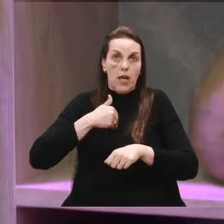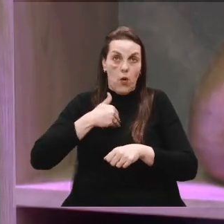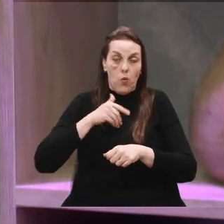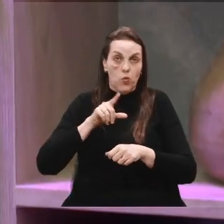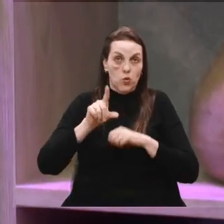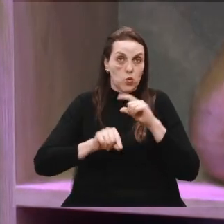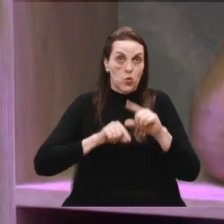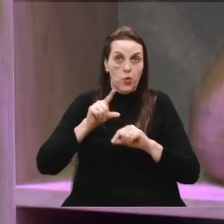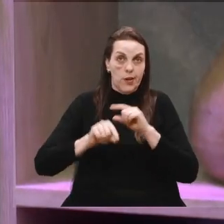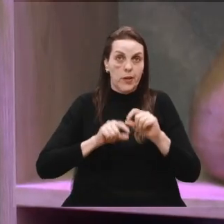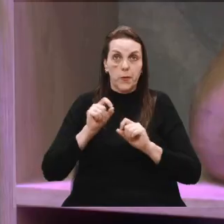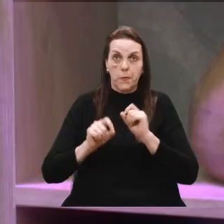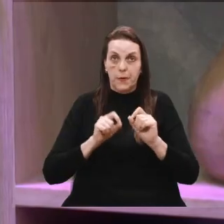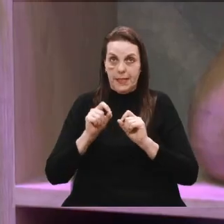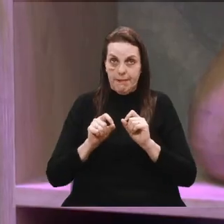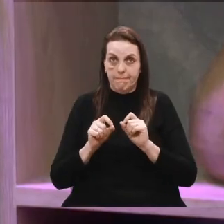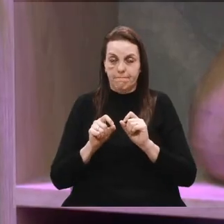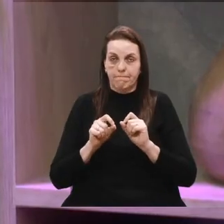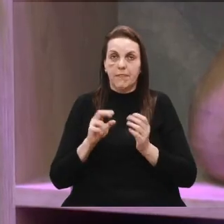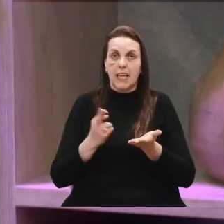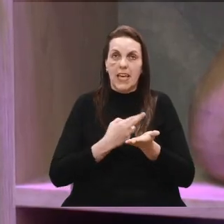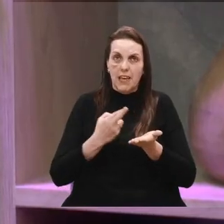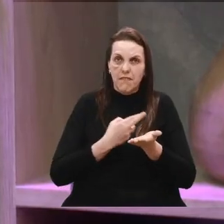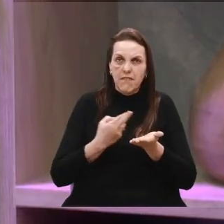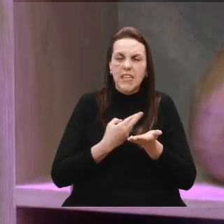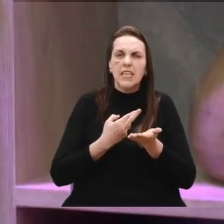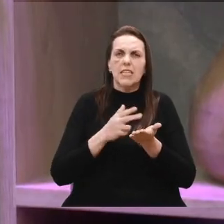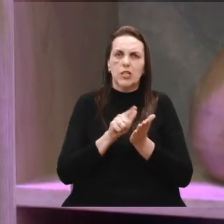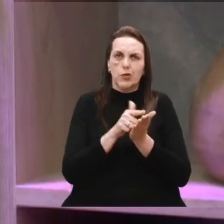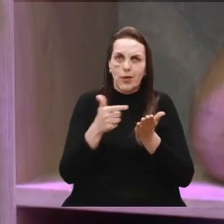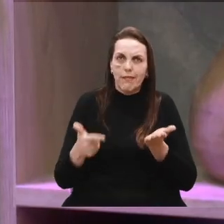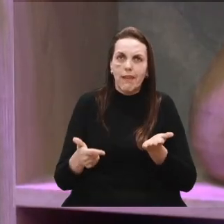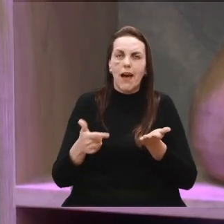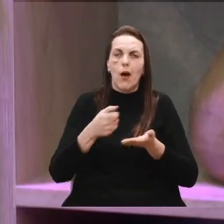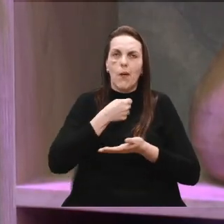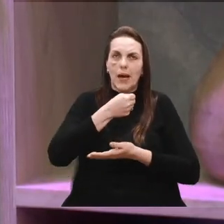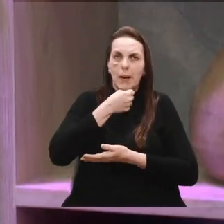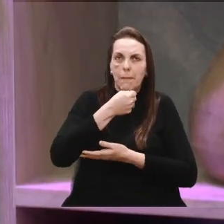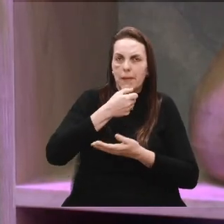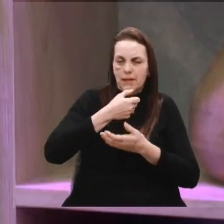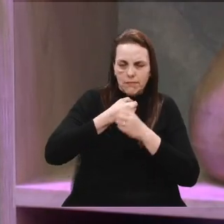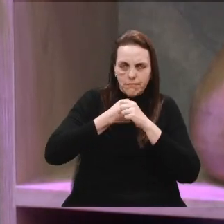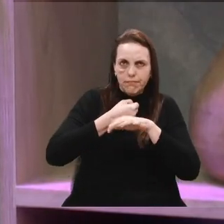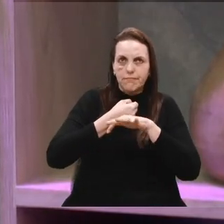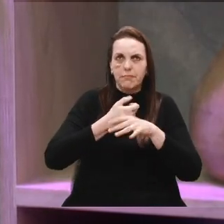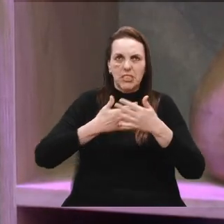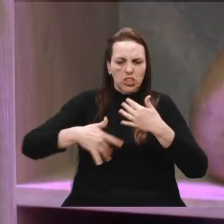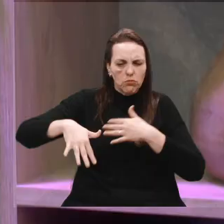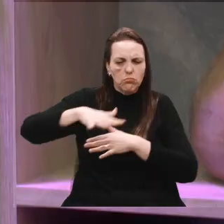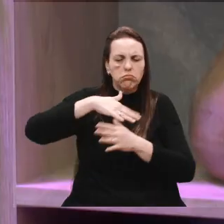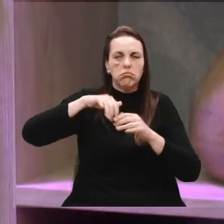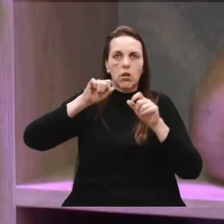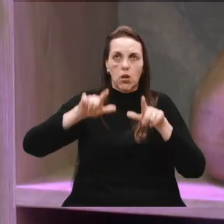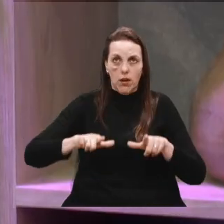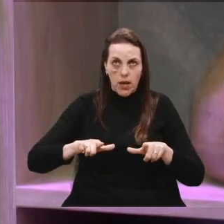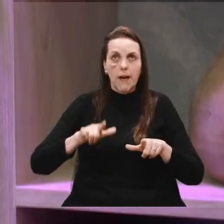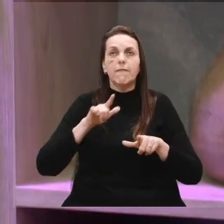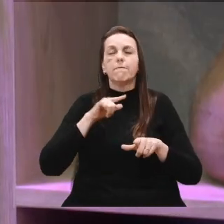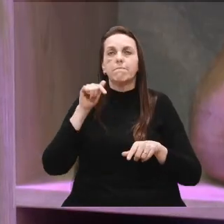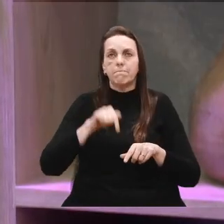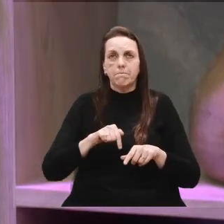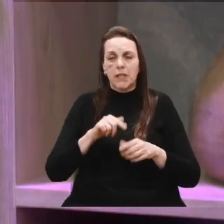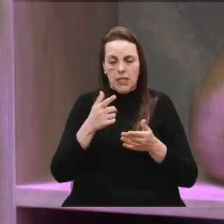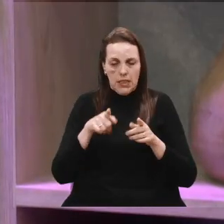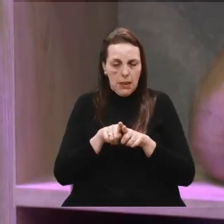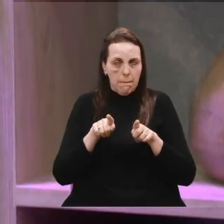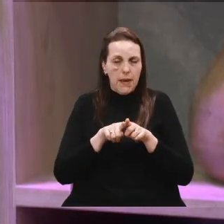eu optei por trabalhar com periódicos da imprensa local, os pronunciamentos dela na Câmara, então, com